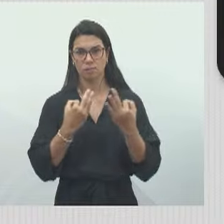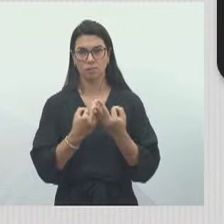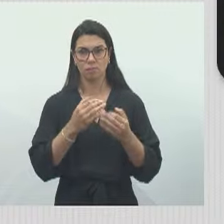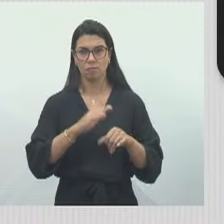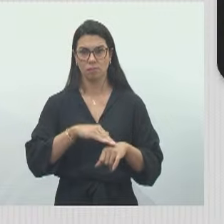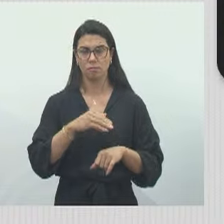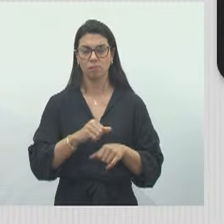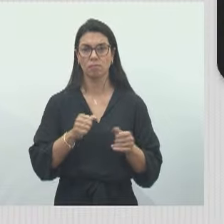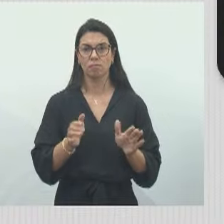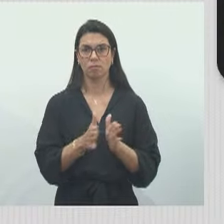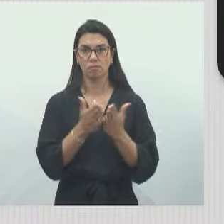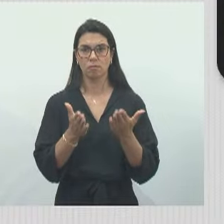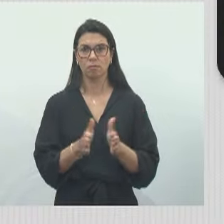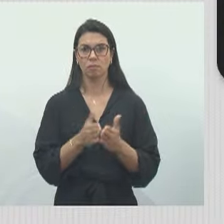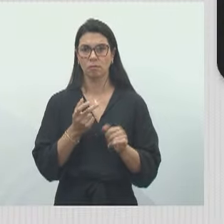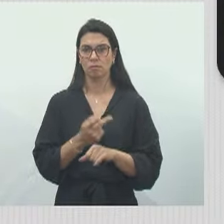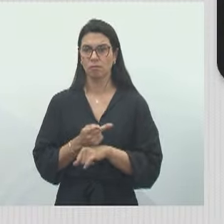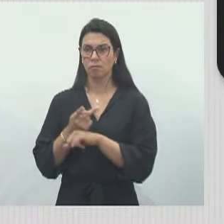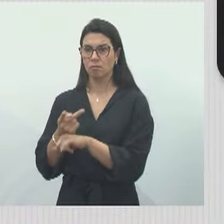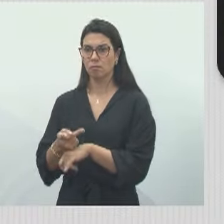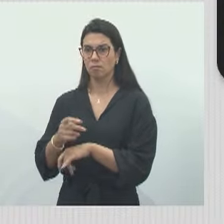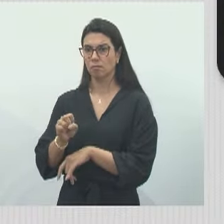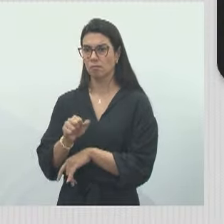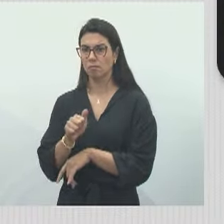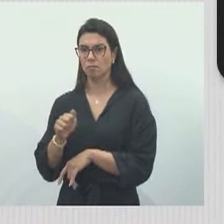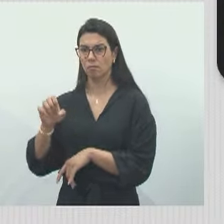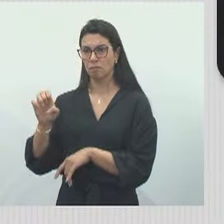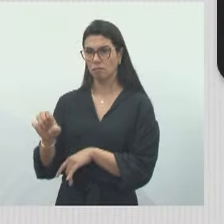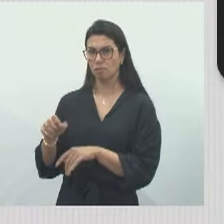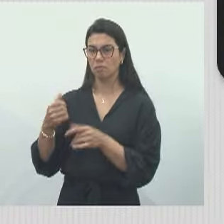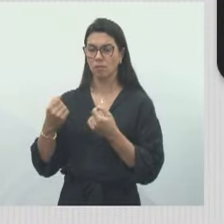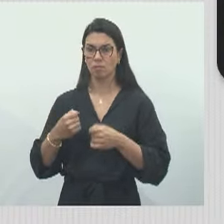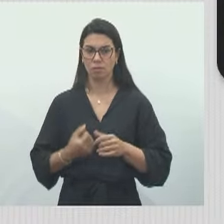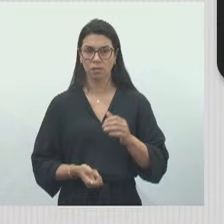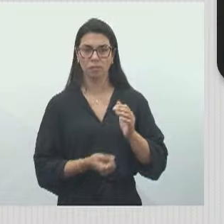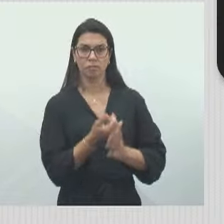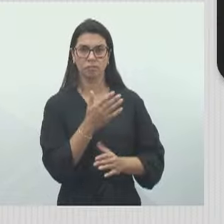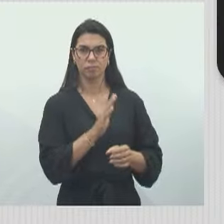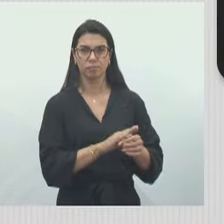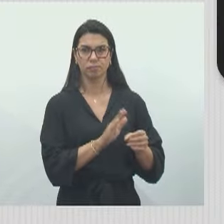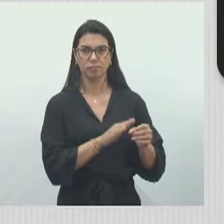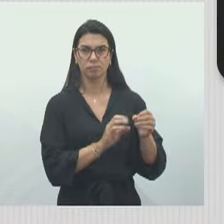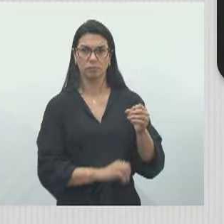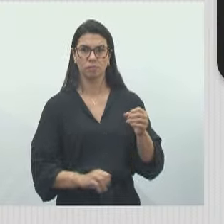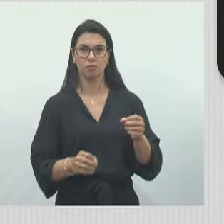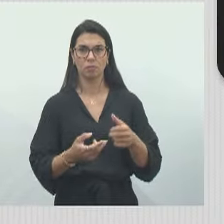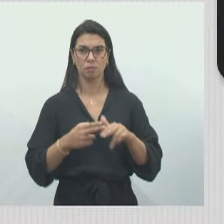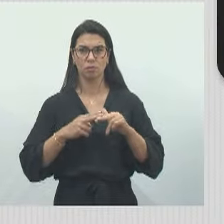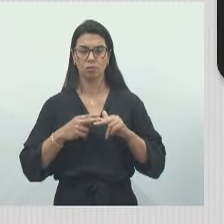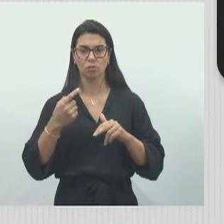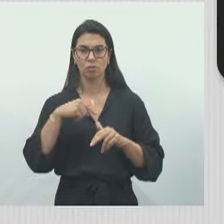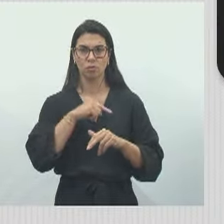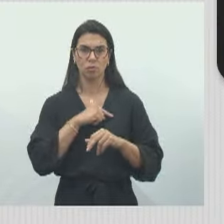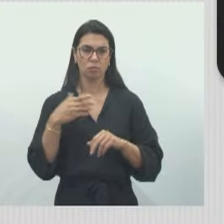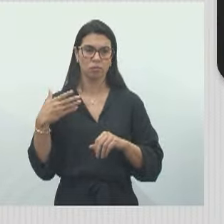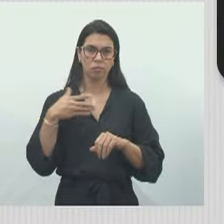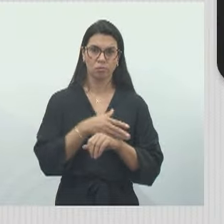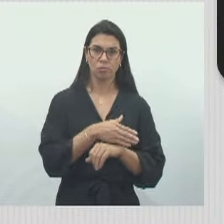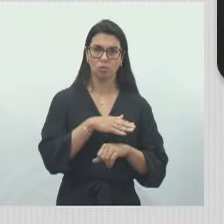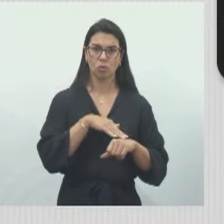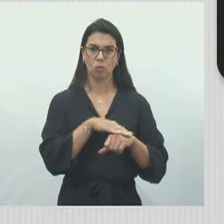procurar o SAI para que seja feito a fossa séptica. Até muitos ainda não procuraram, e a gente esteve lá para tirar essas dúvidas, para conversar, até